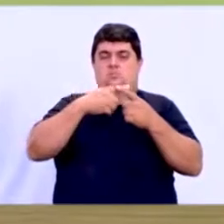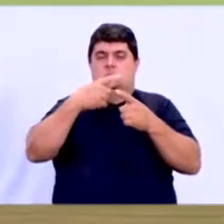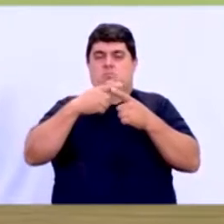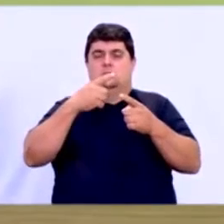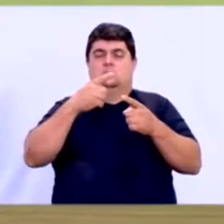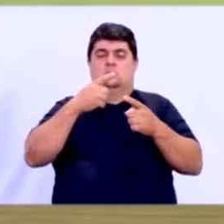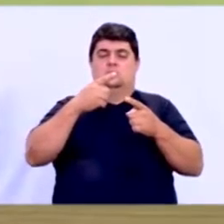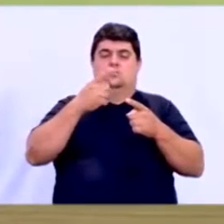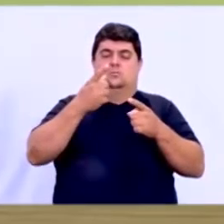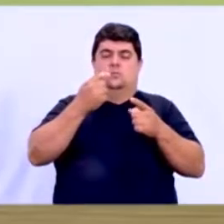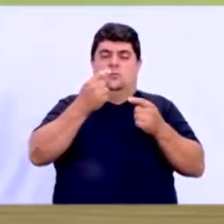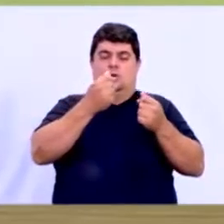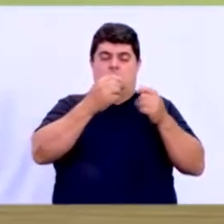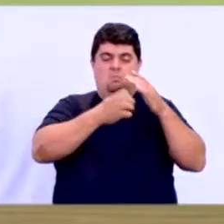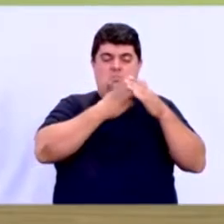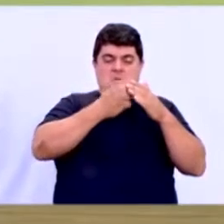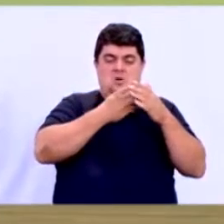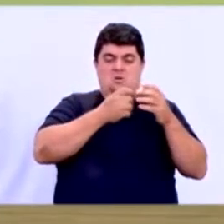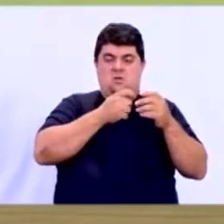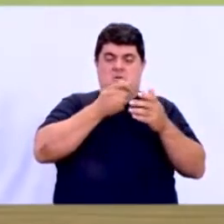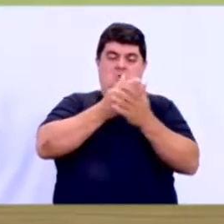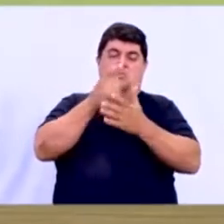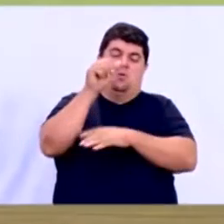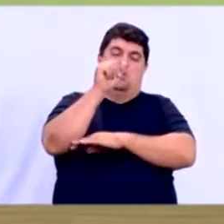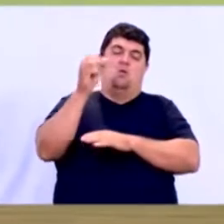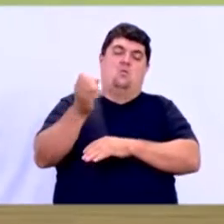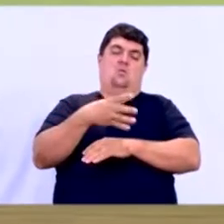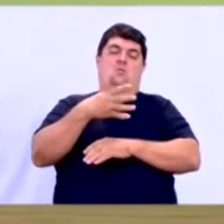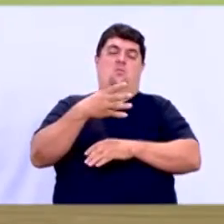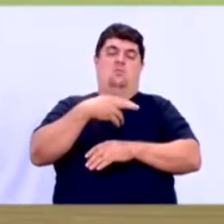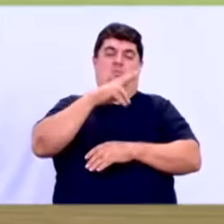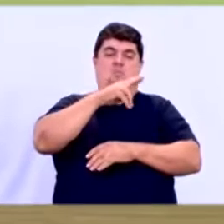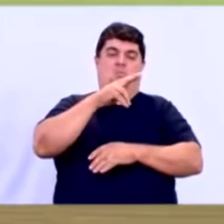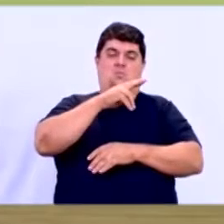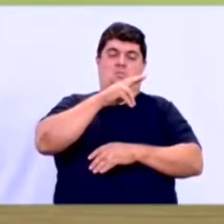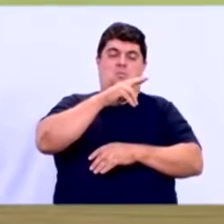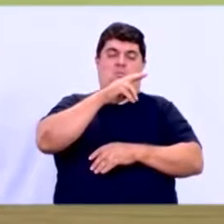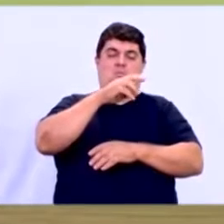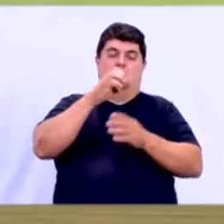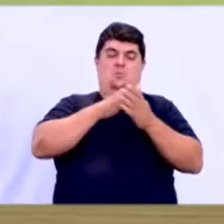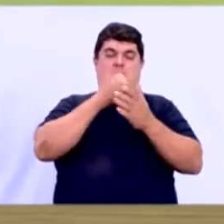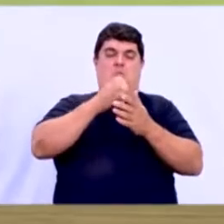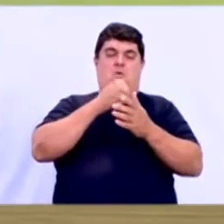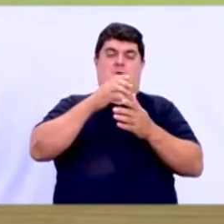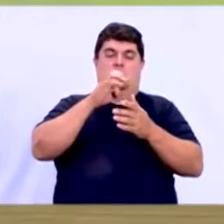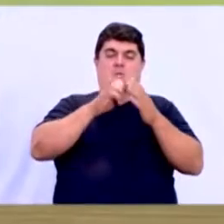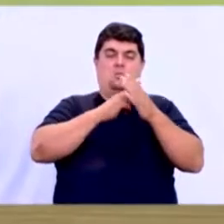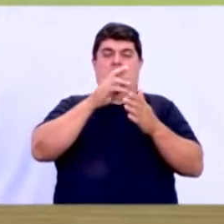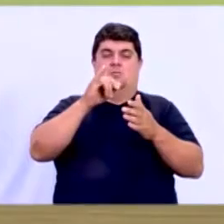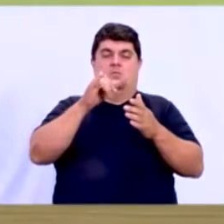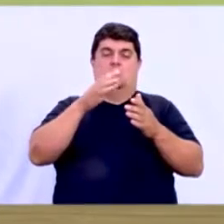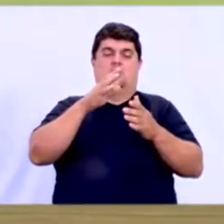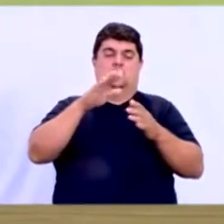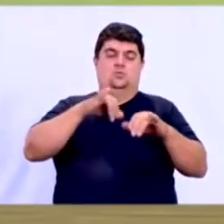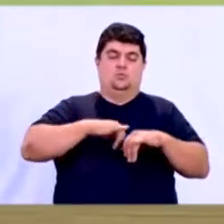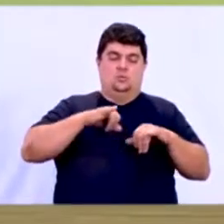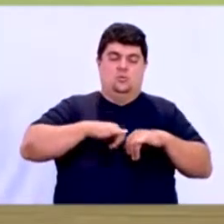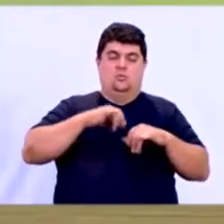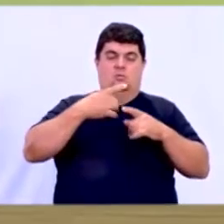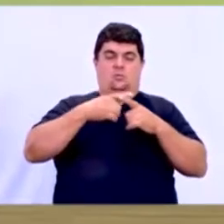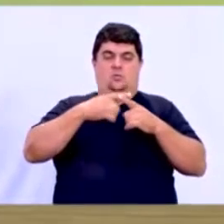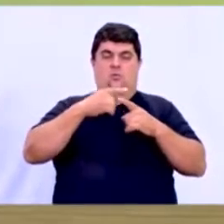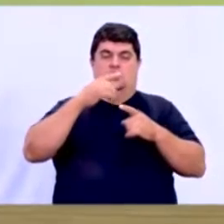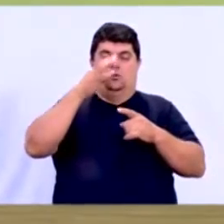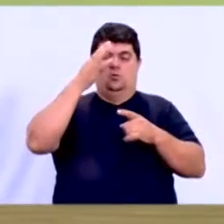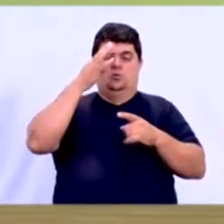empresa para fins pessoais. Vou comprar um carro novo, usa dinheiro da empresa. Ou seja, aí a empresa acaba sendo penalizada por um